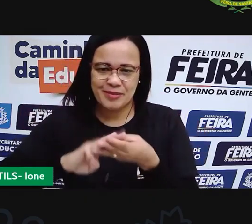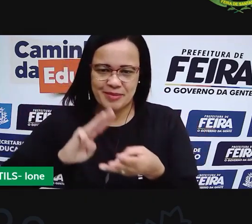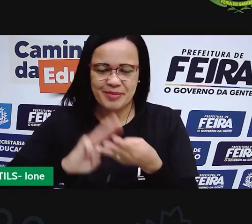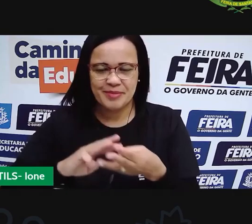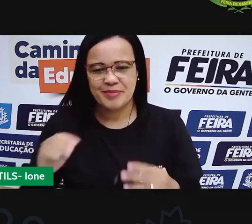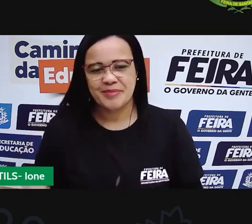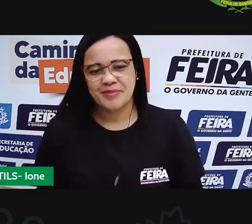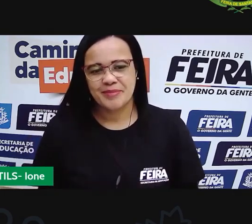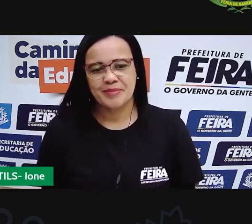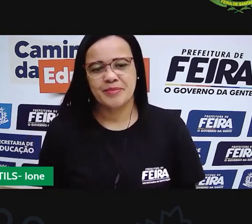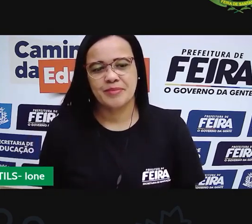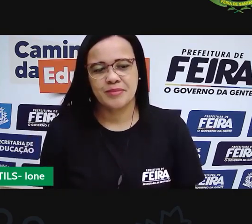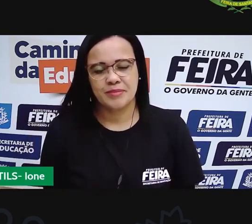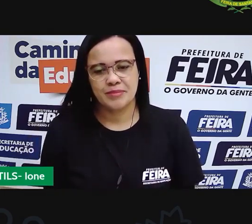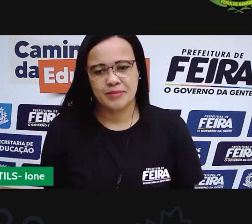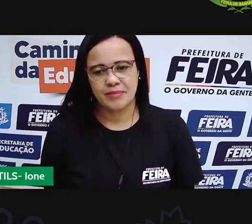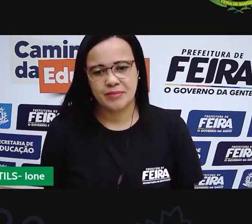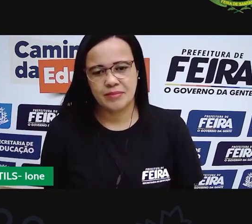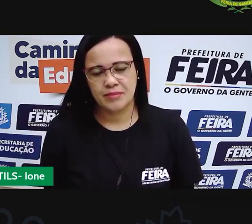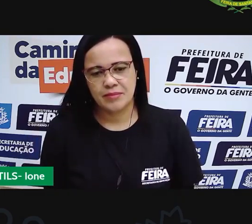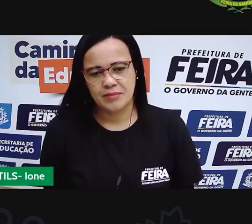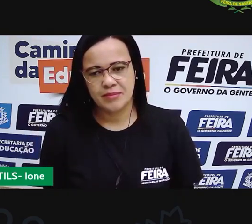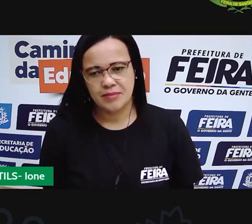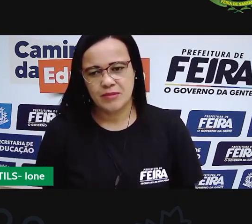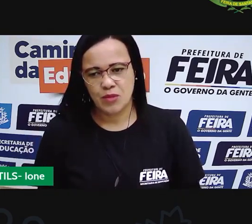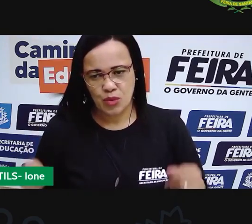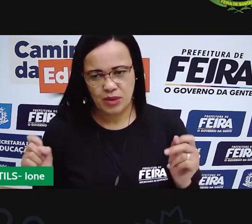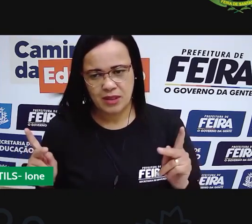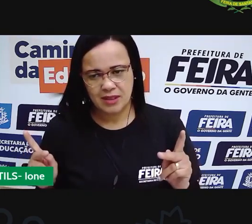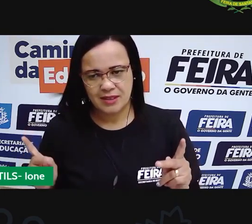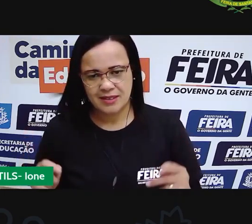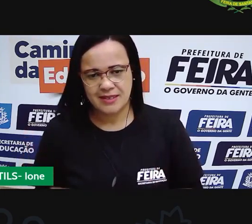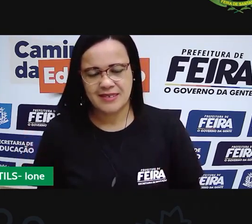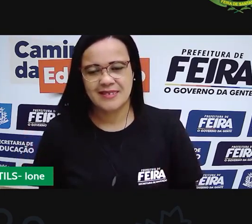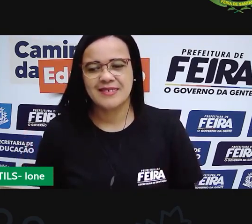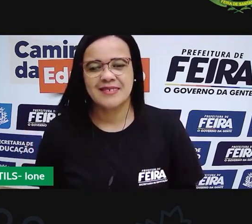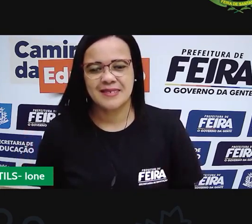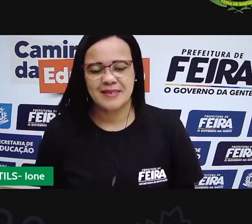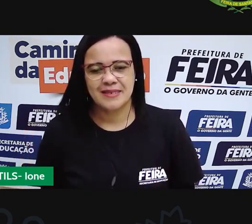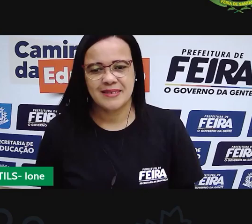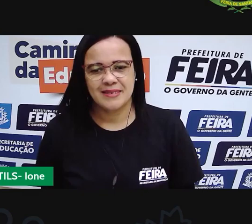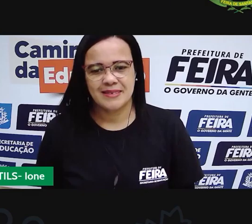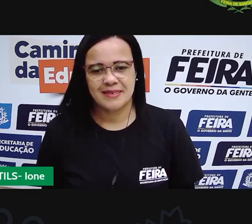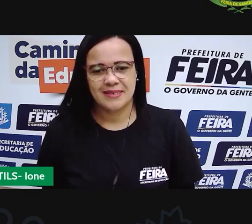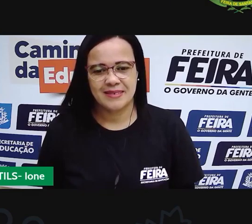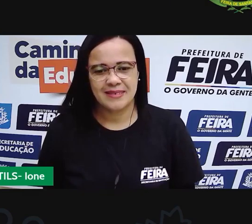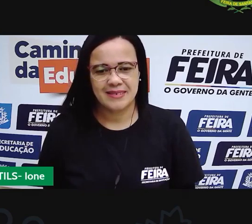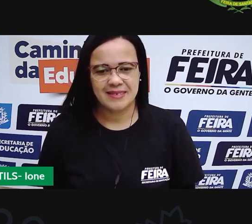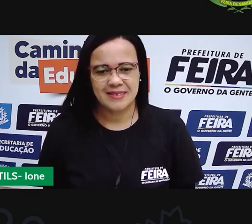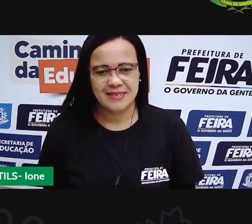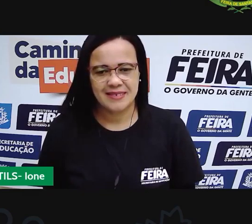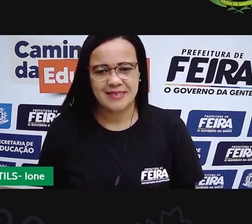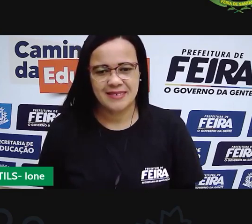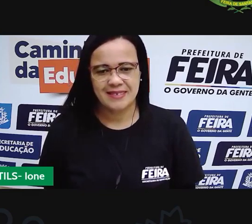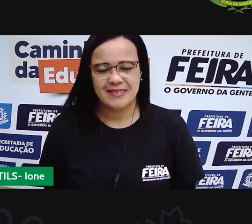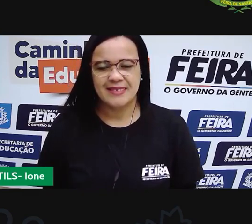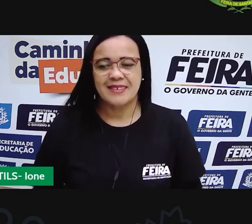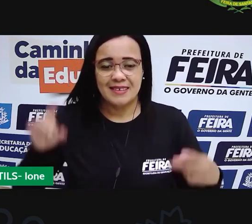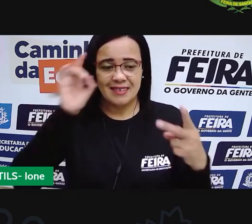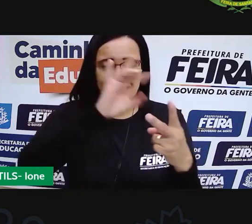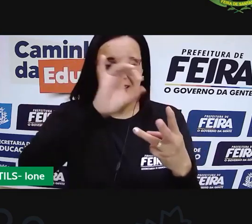um desenho ou cole os palitos, para que você tenha aí o formato de